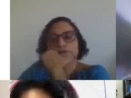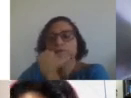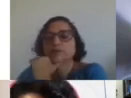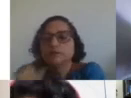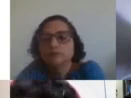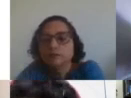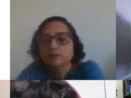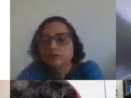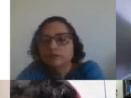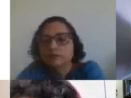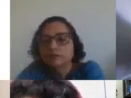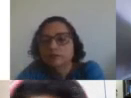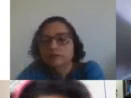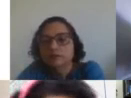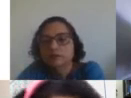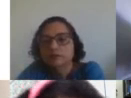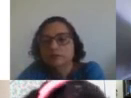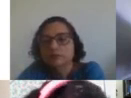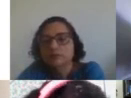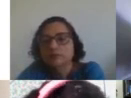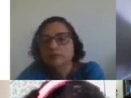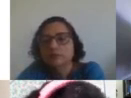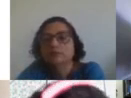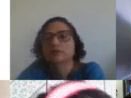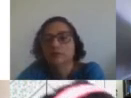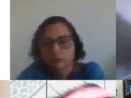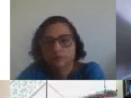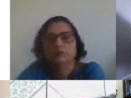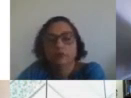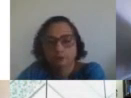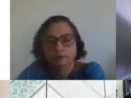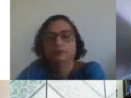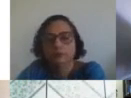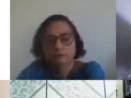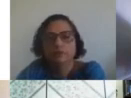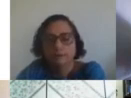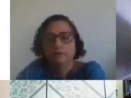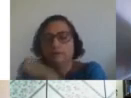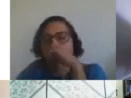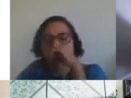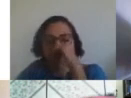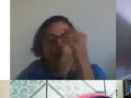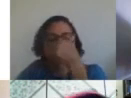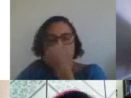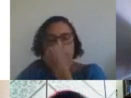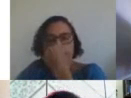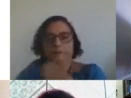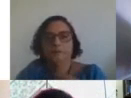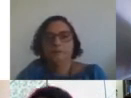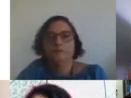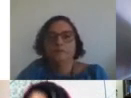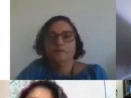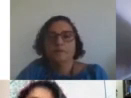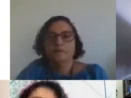direito, mas participamos da Gincana Solidária, em prol de ajudar famílias